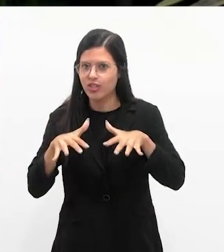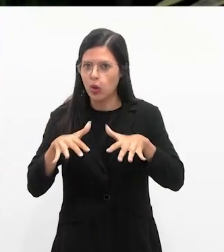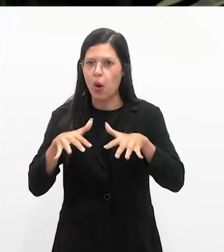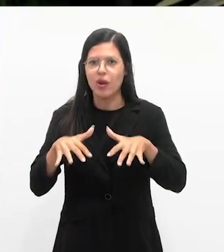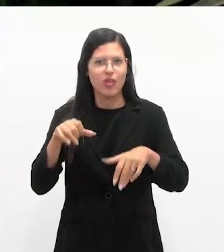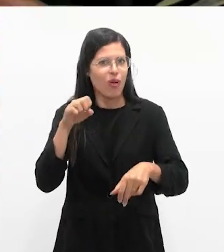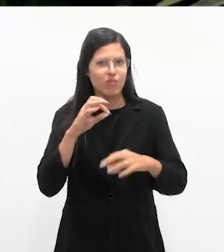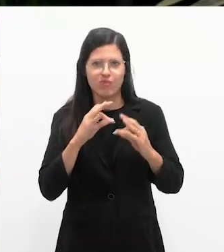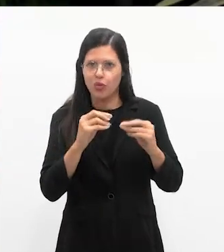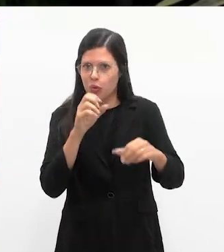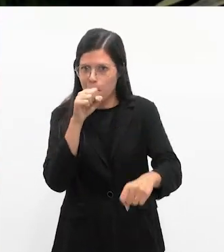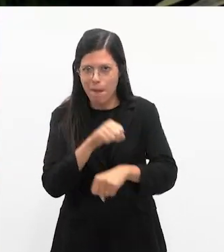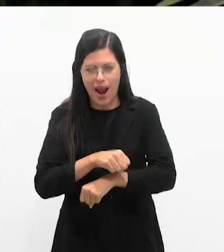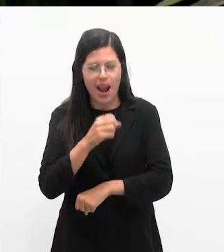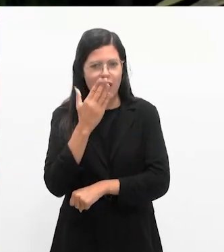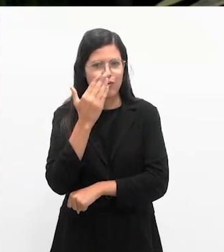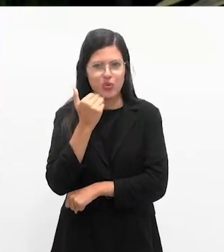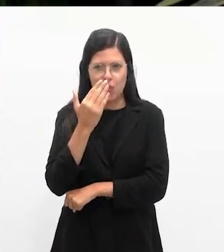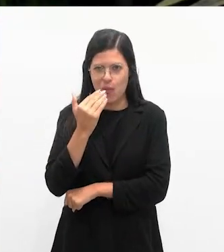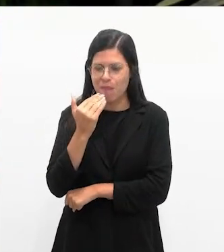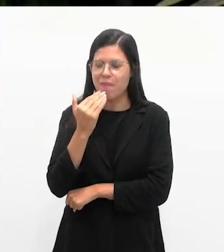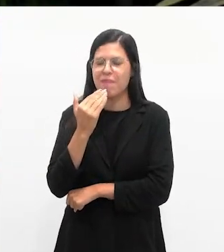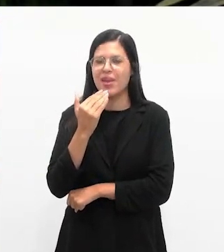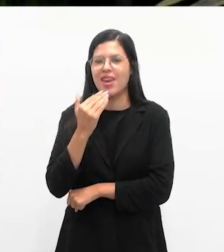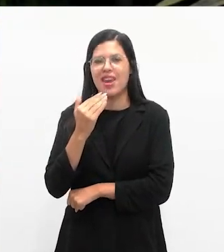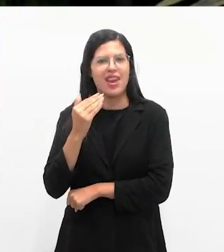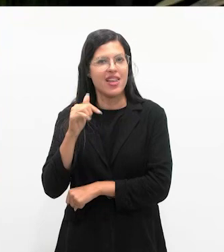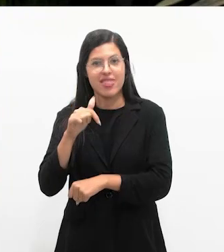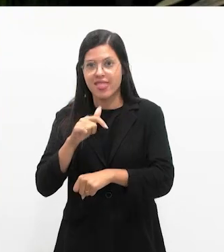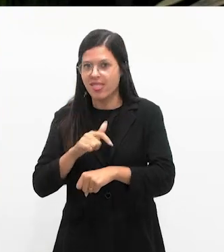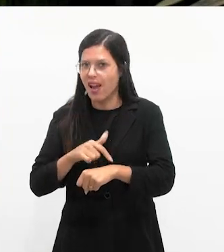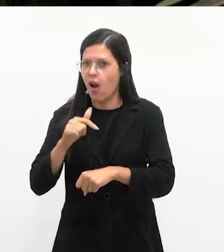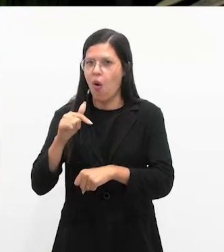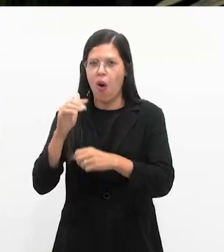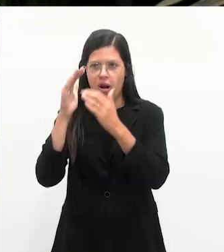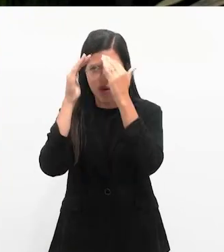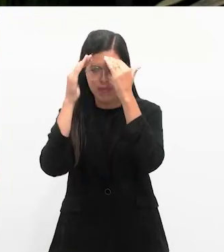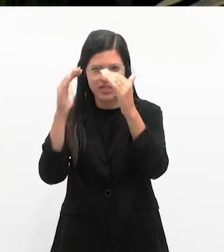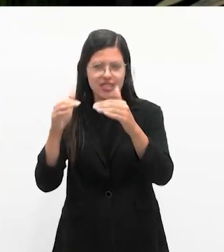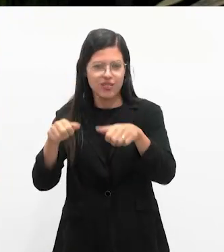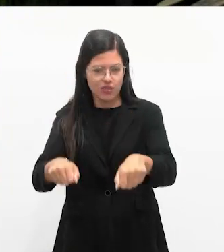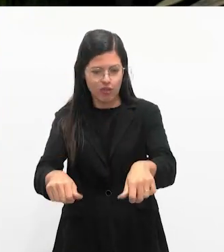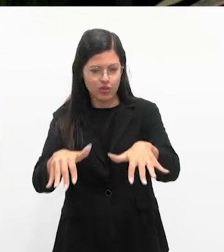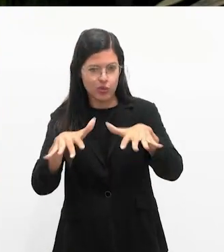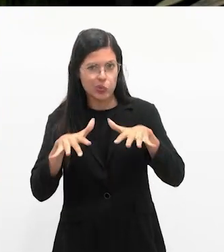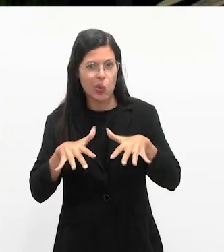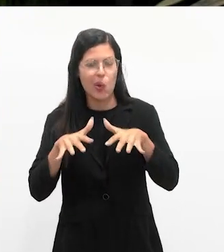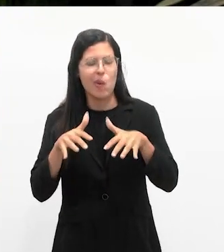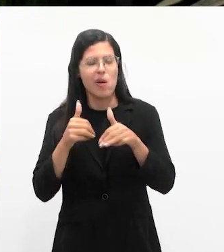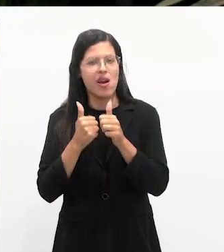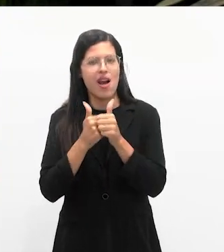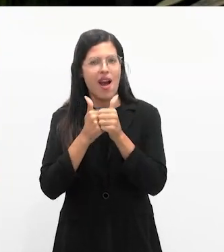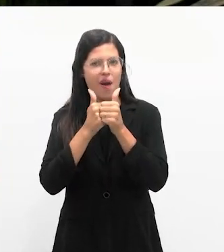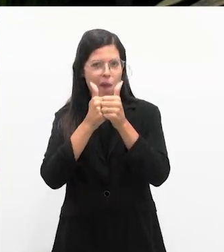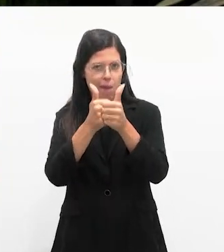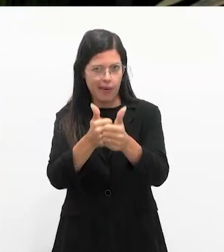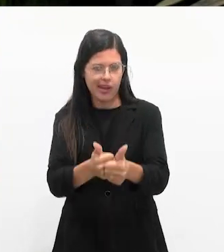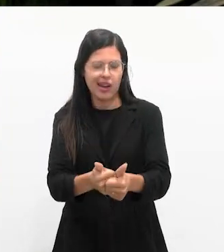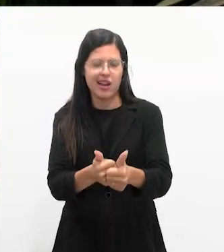prato largou seu prato, largou a louça e fomos imediatamente para o auditório do Eugênio Salles para